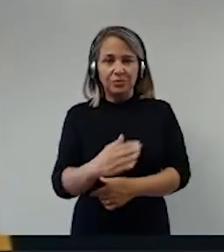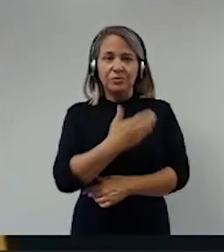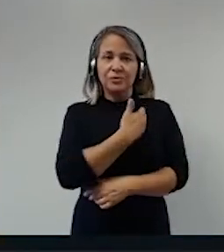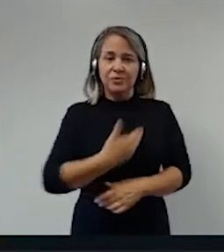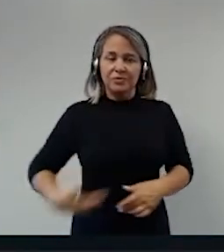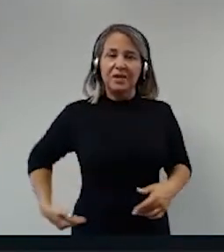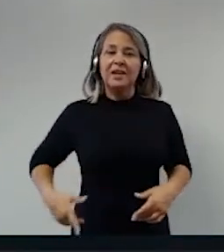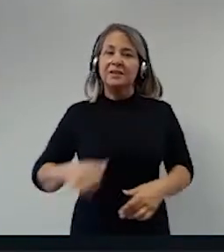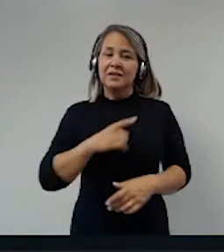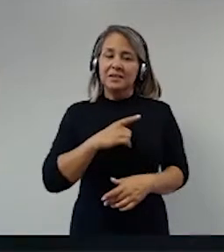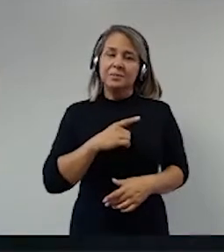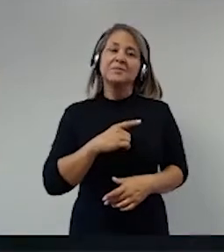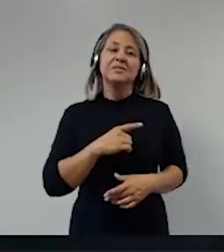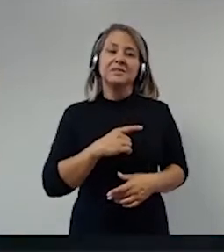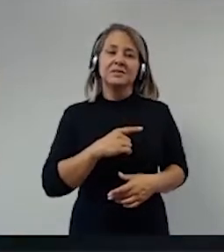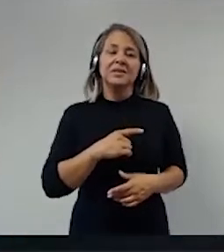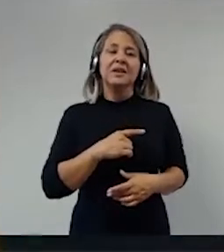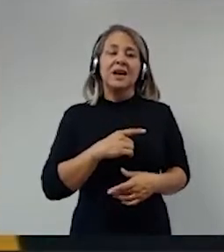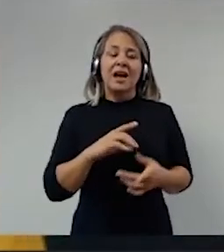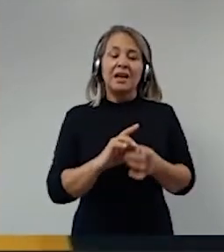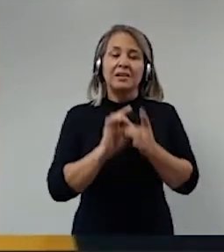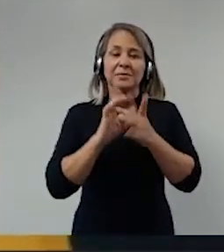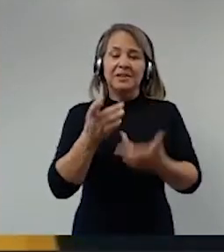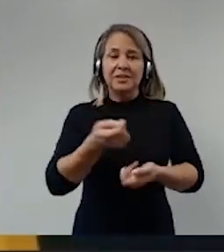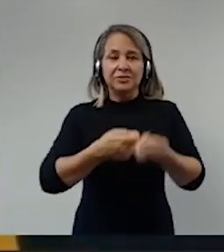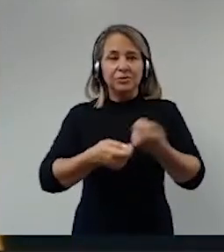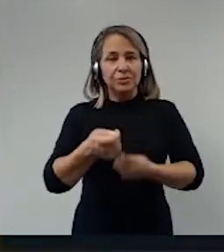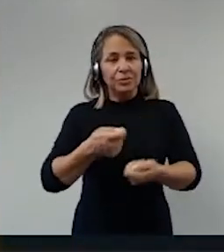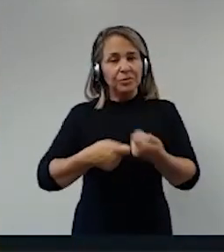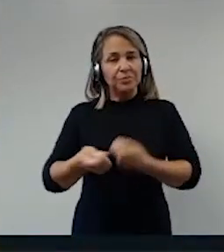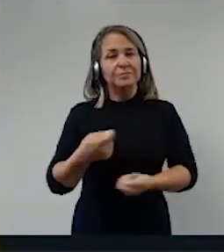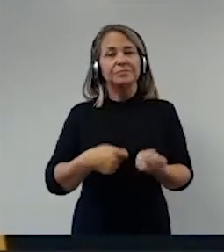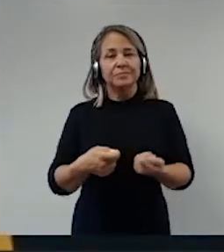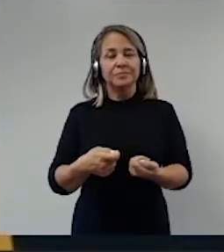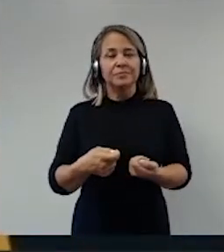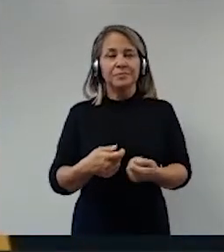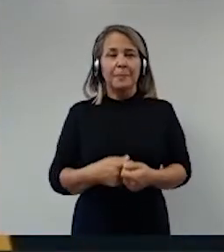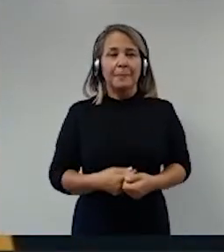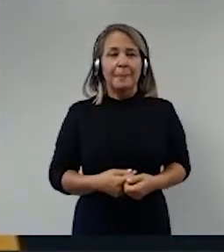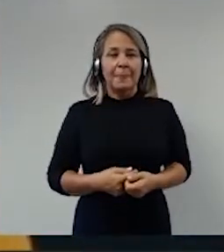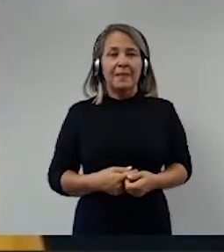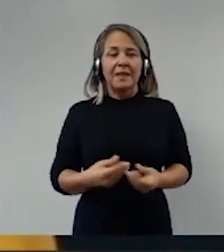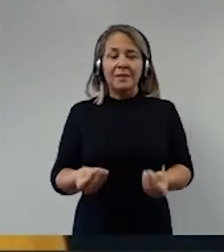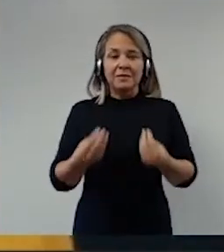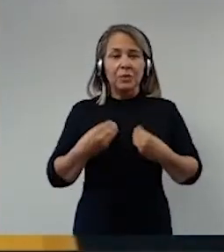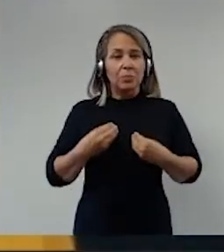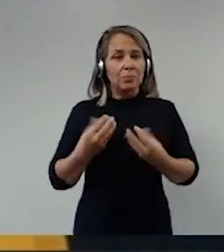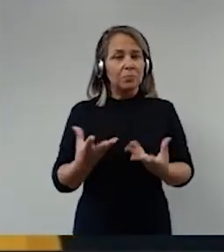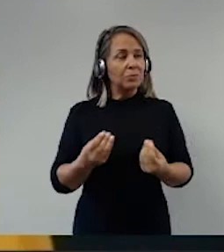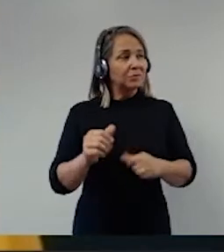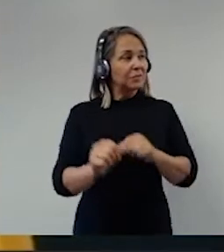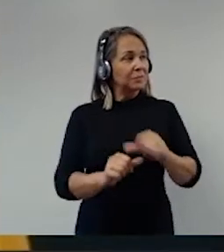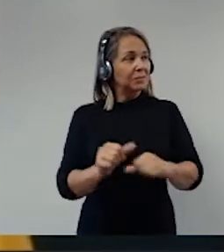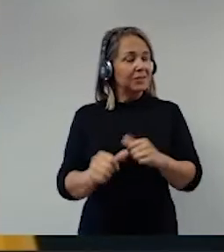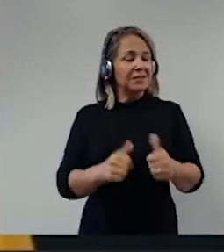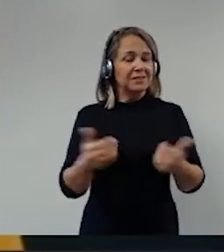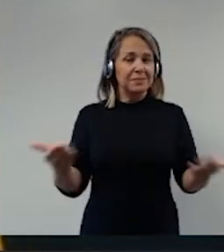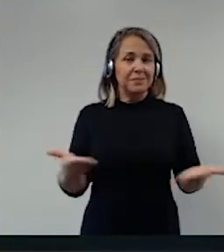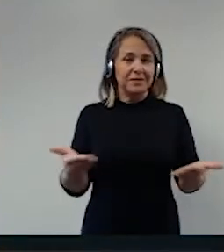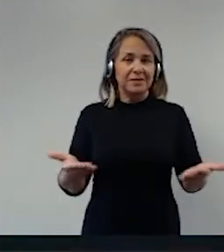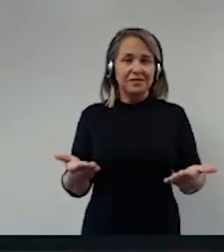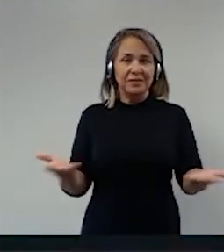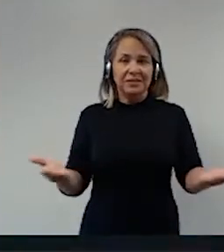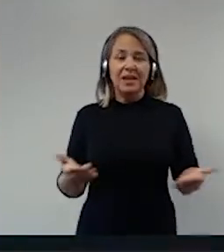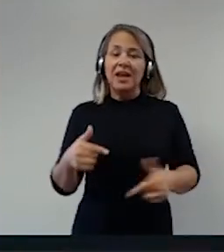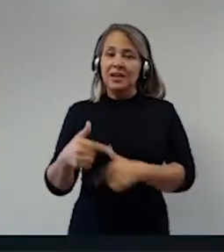da Liberdade chamada MP da Liberdade Econômica, que, na verdade, trouxe muitas alterações na legislação trabalhista,